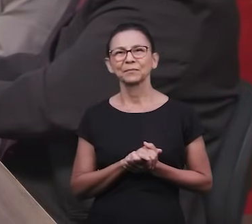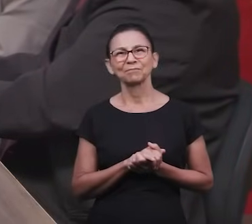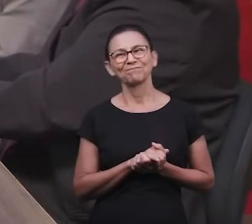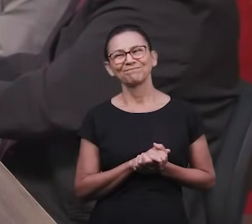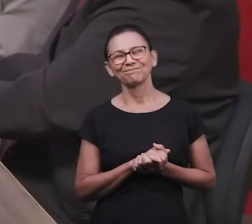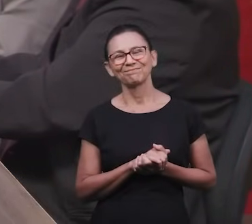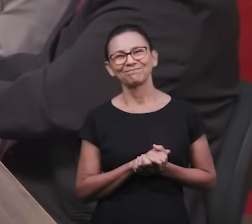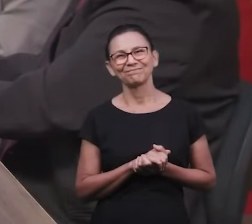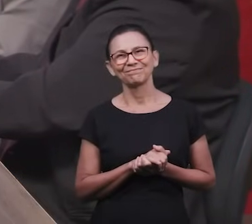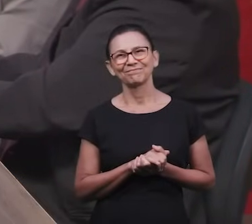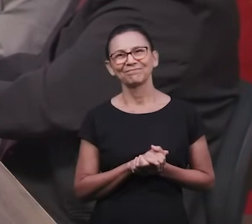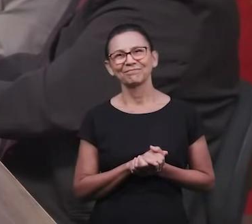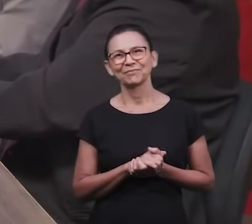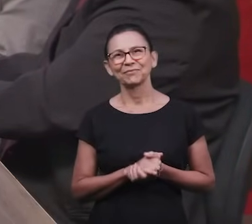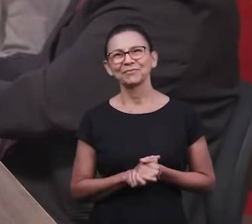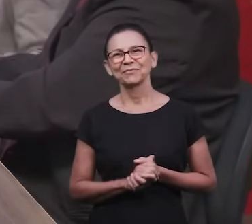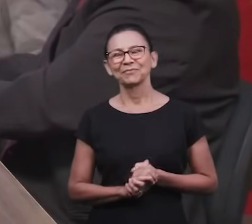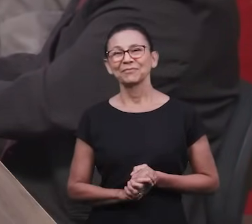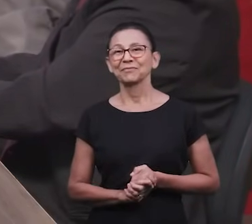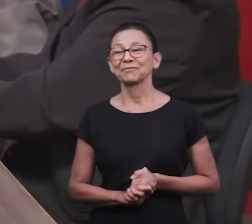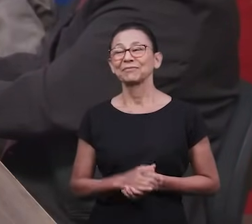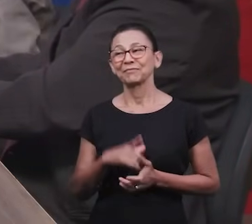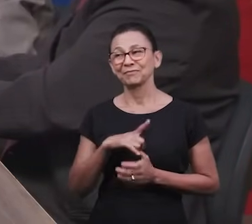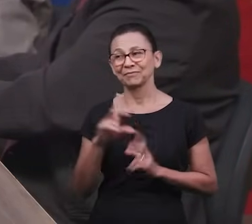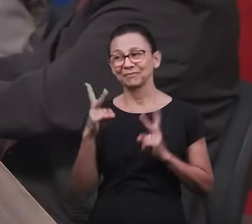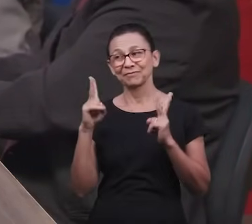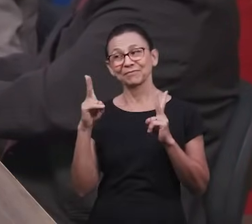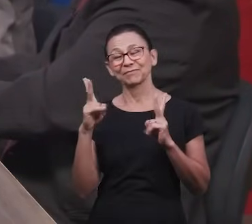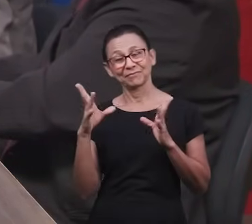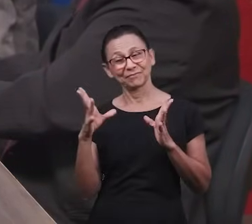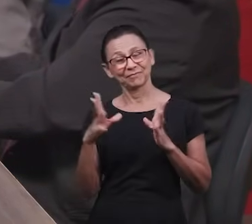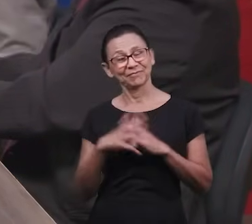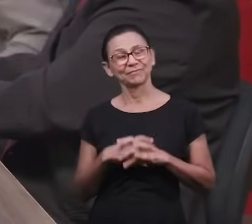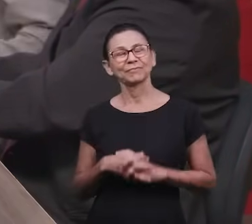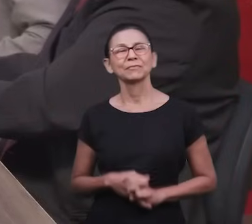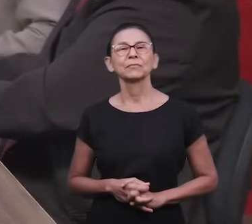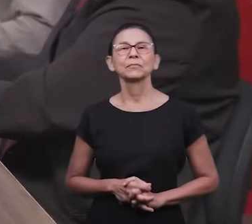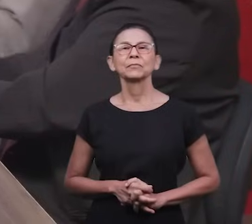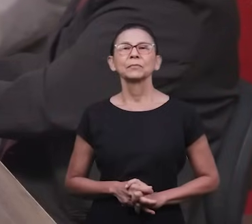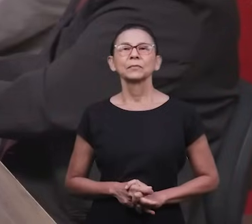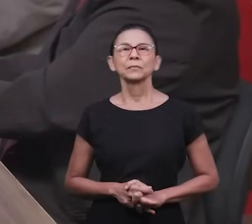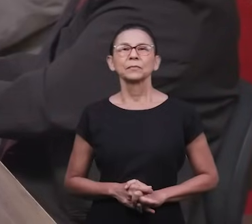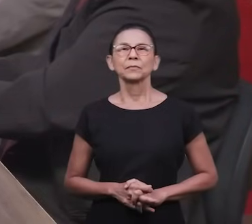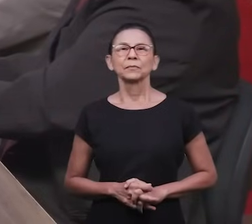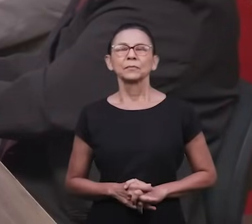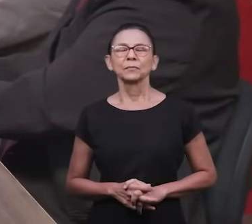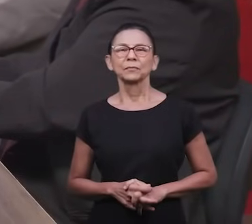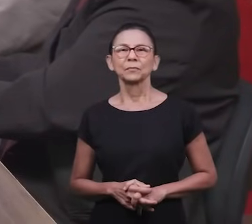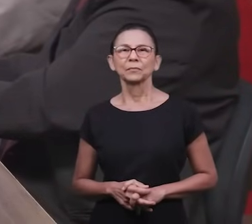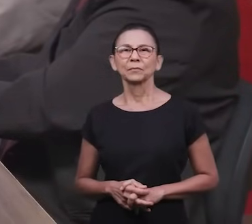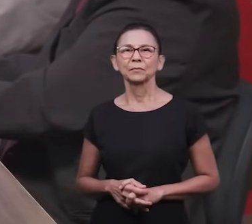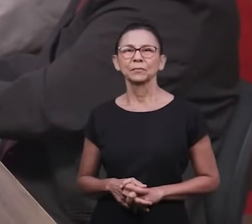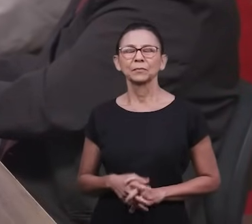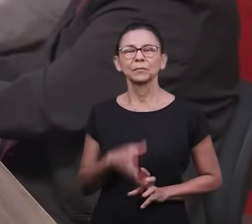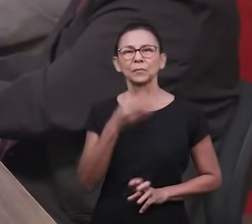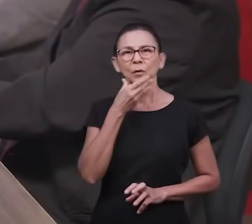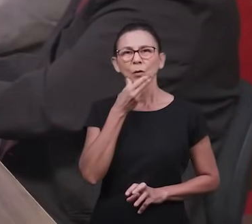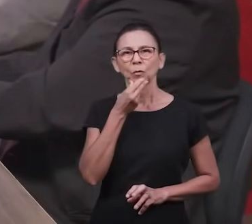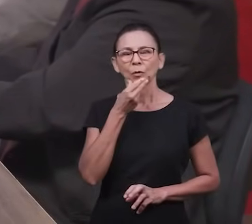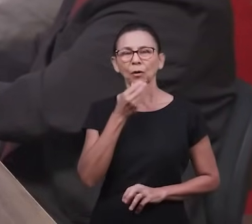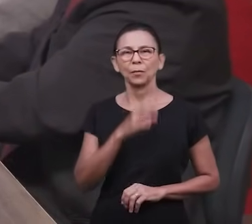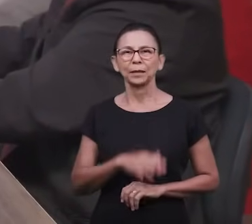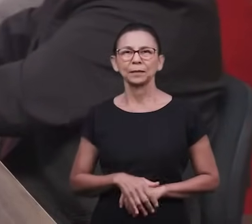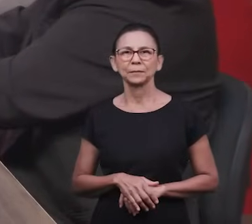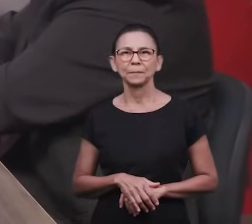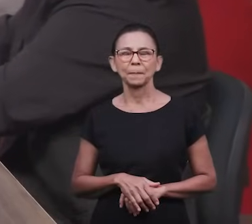história assim mais triste, né? Contou antes ali, mas também com a vitória, né? Com Vitória. certeza. Vamos lá. A experiência